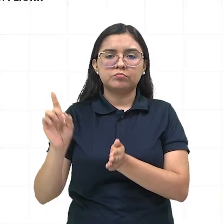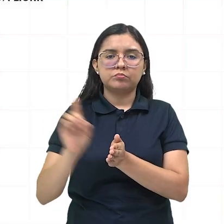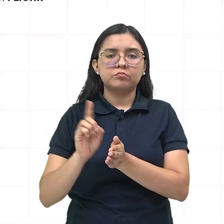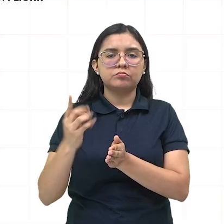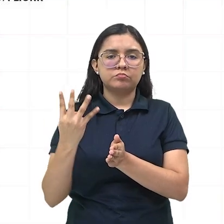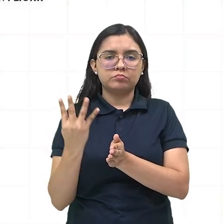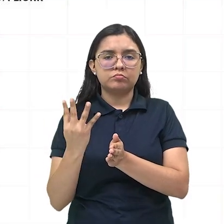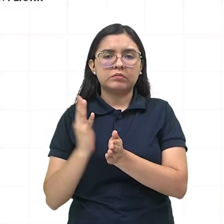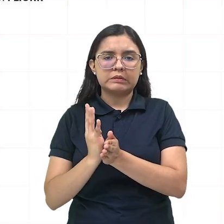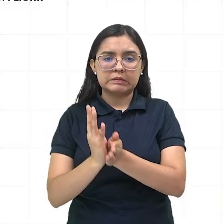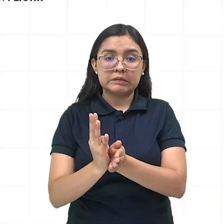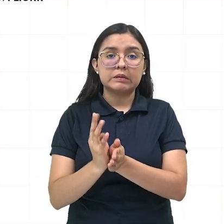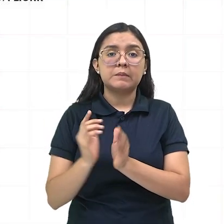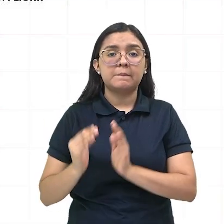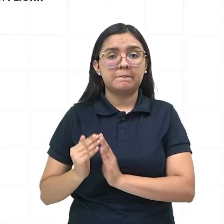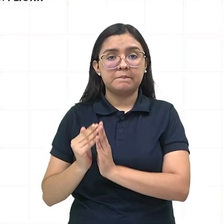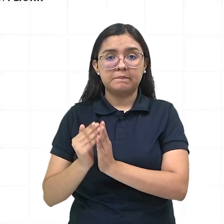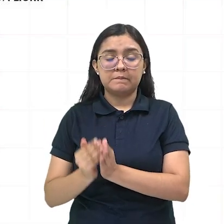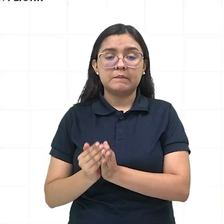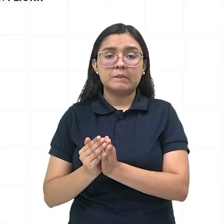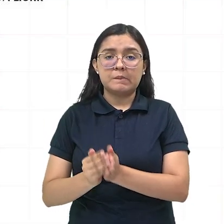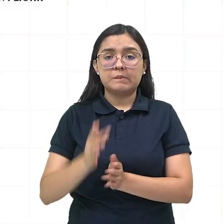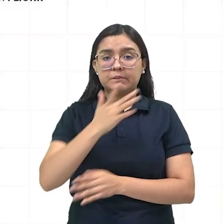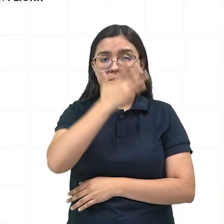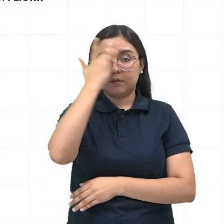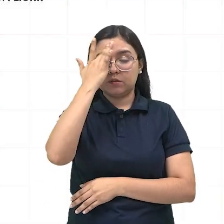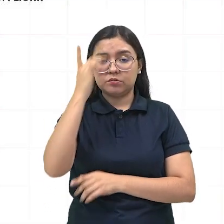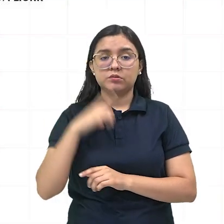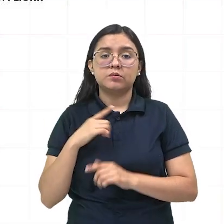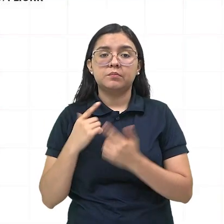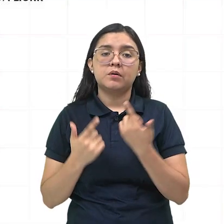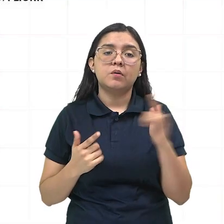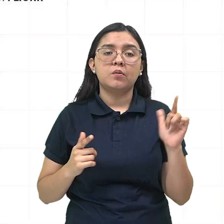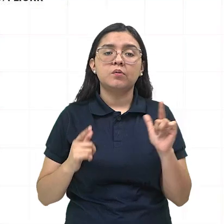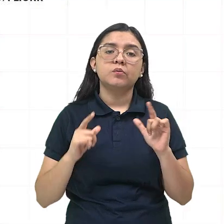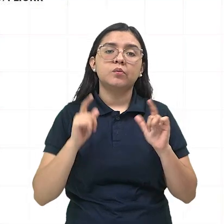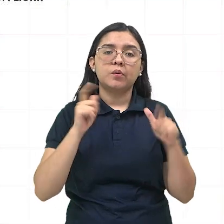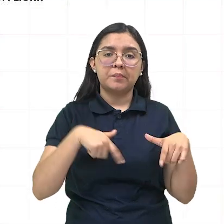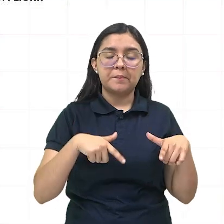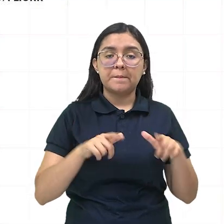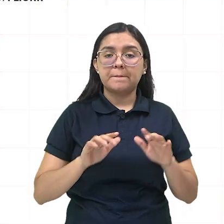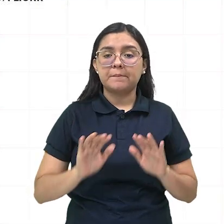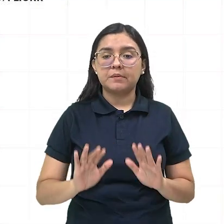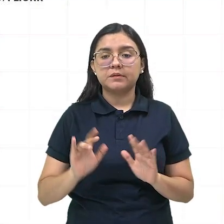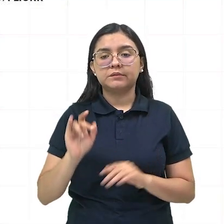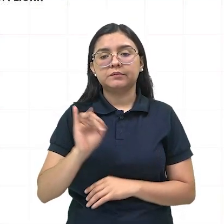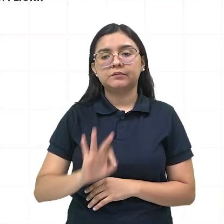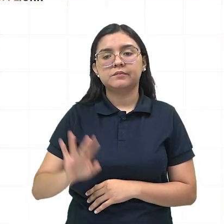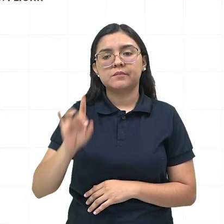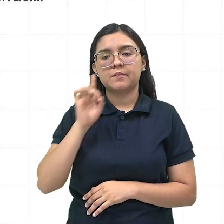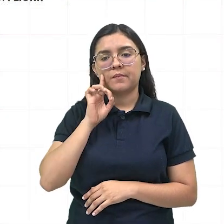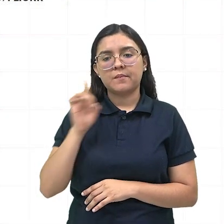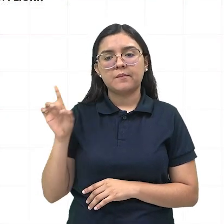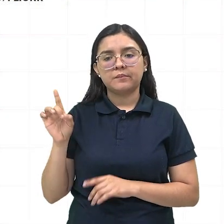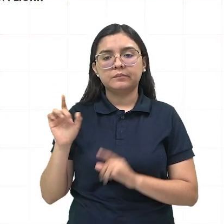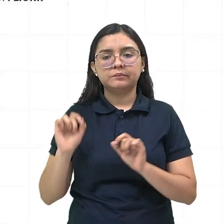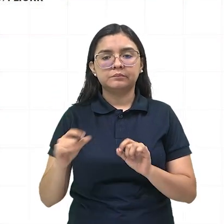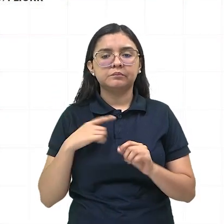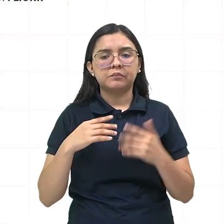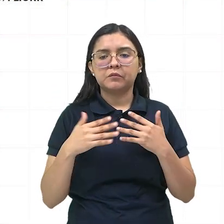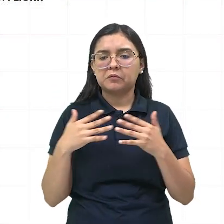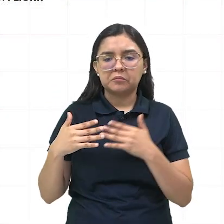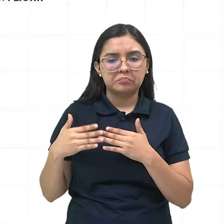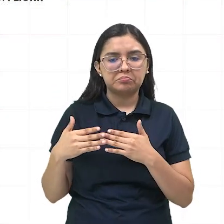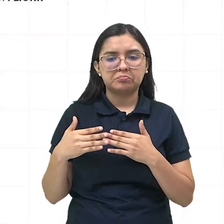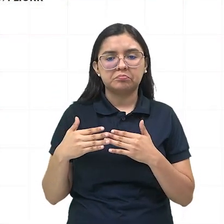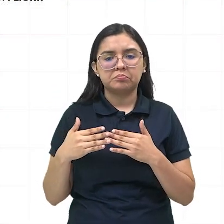são pessoas que estão migrando, estão indo de um lugar para outro, só que a imagem sugere que elas estão indo de qualquer